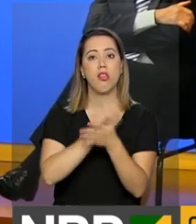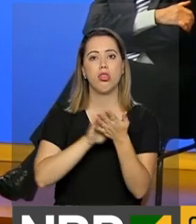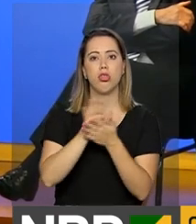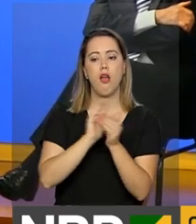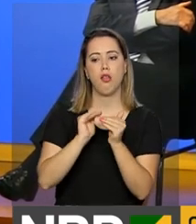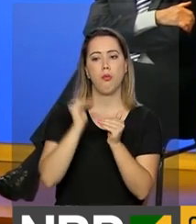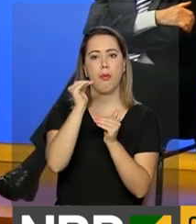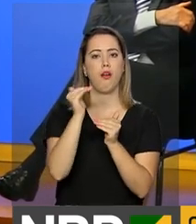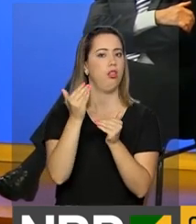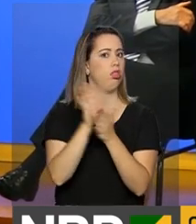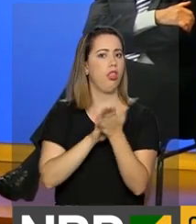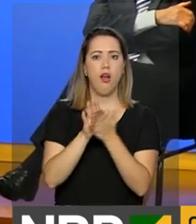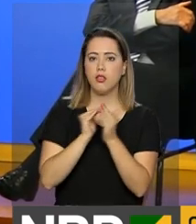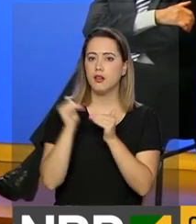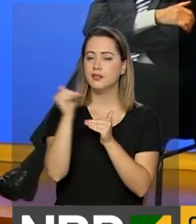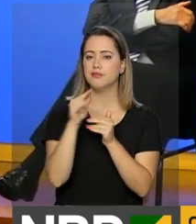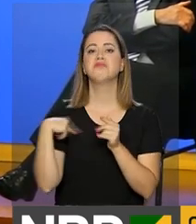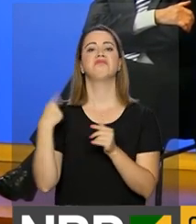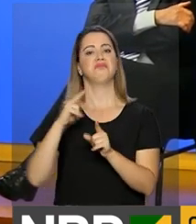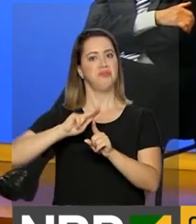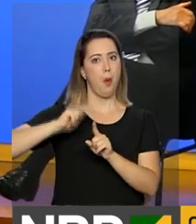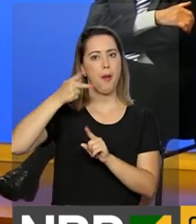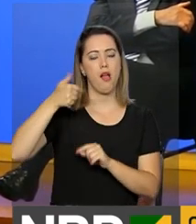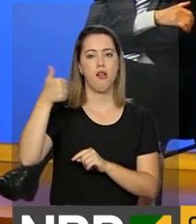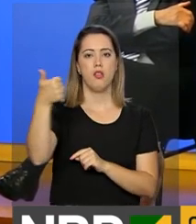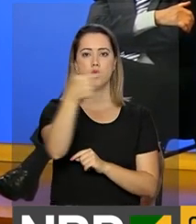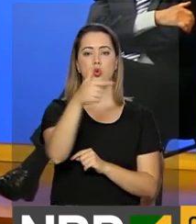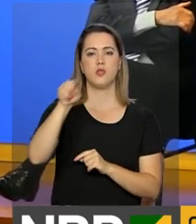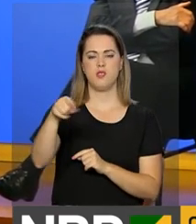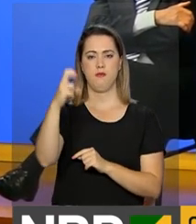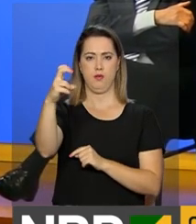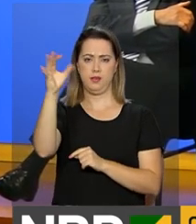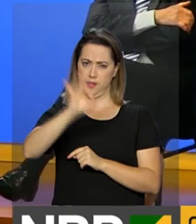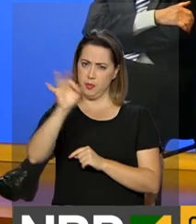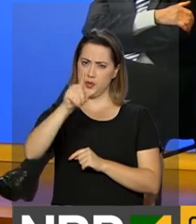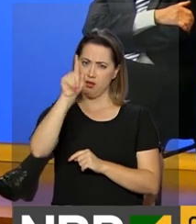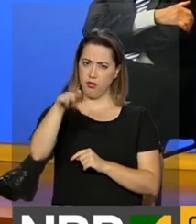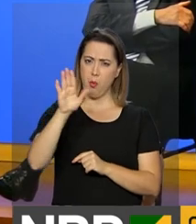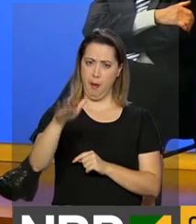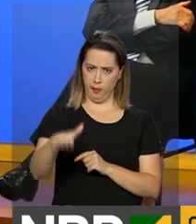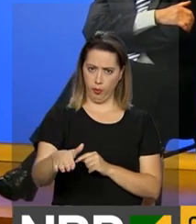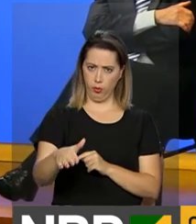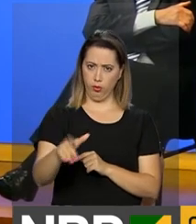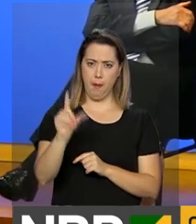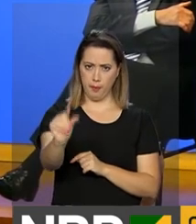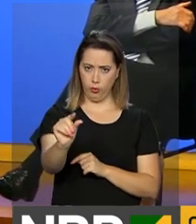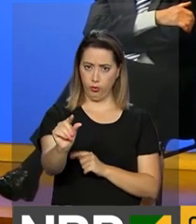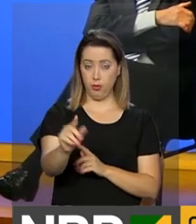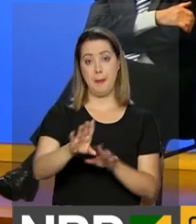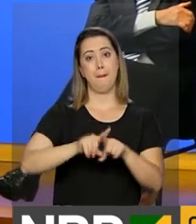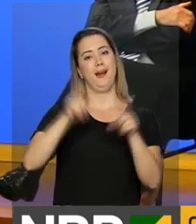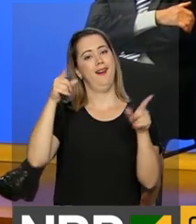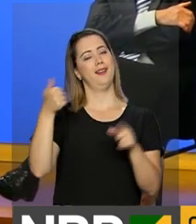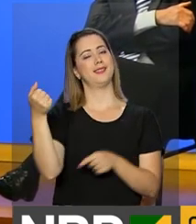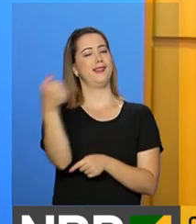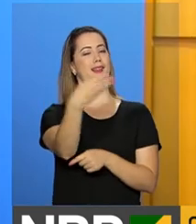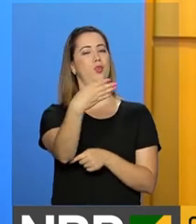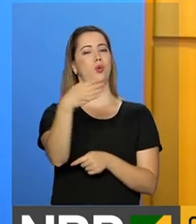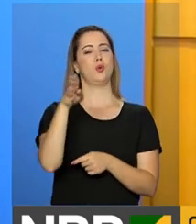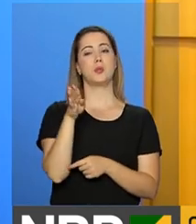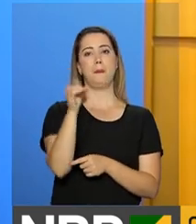Nós revalorizamos em 12,5%. Parece pouco, né? Mas são 14 milhões de 12